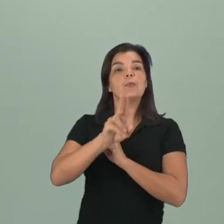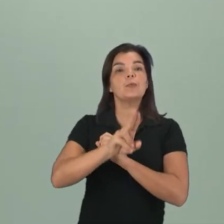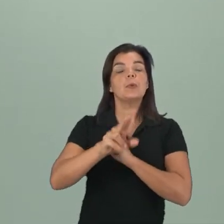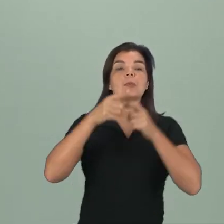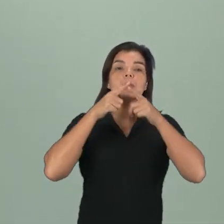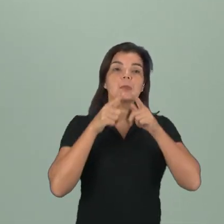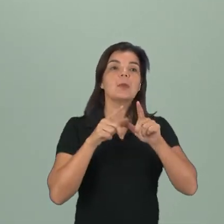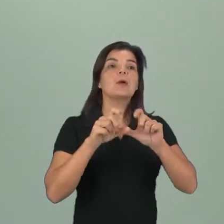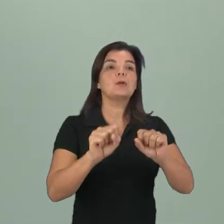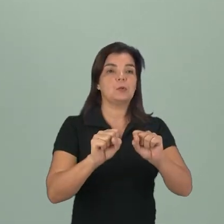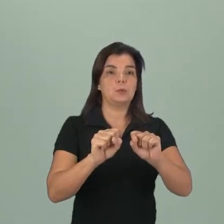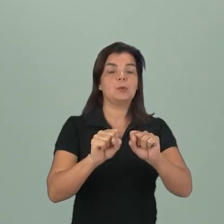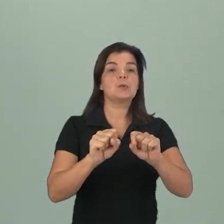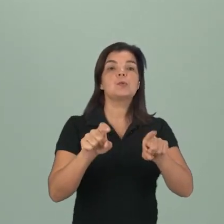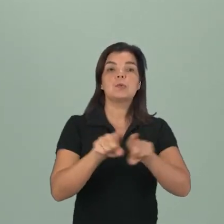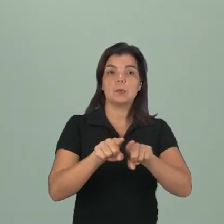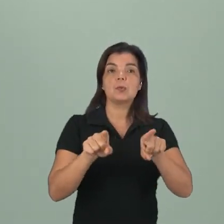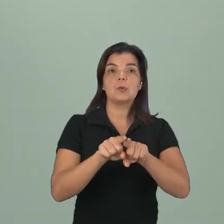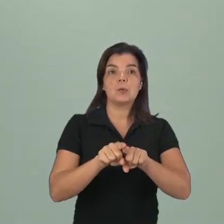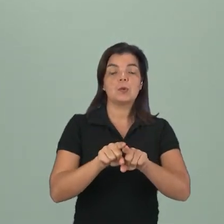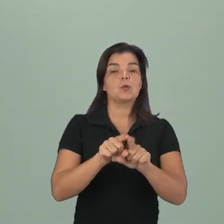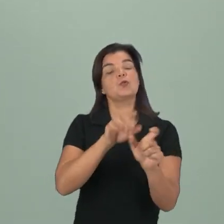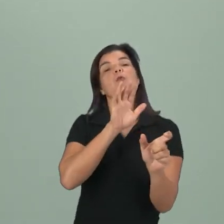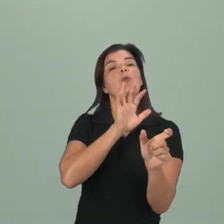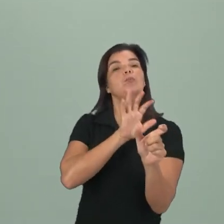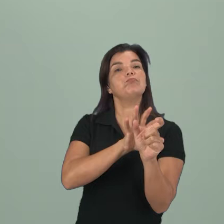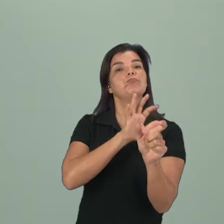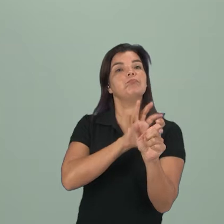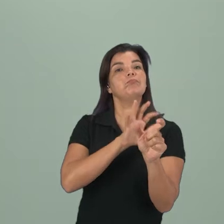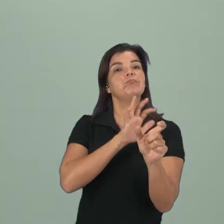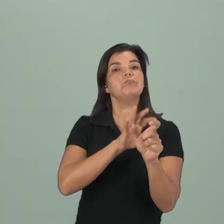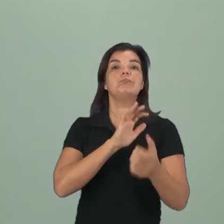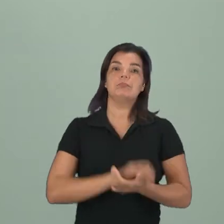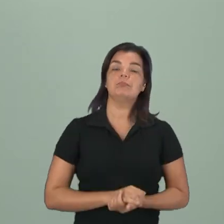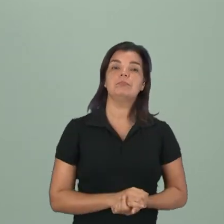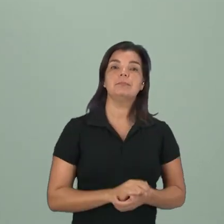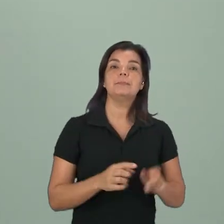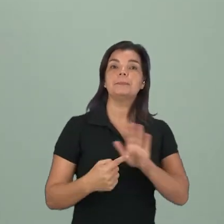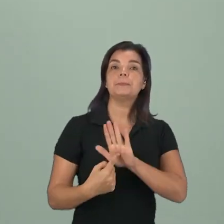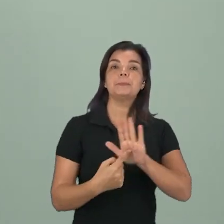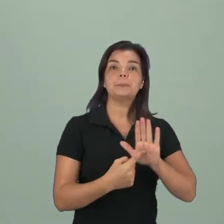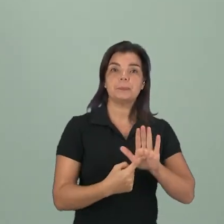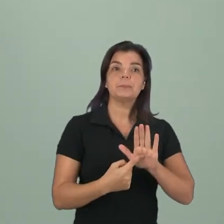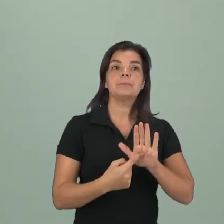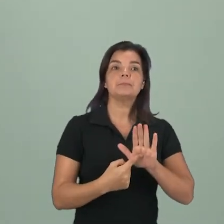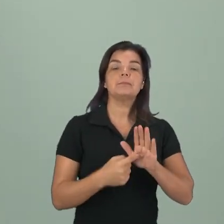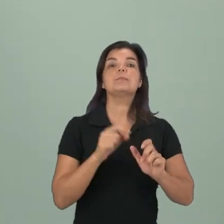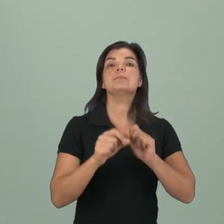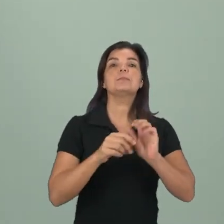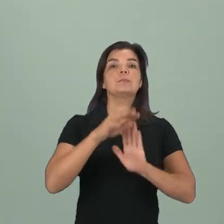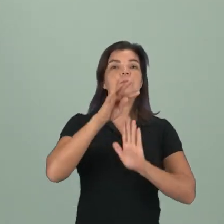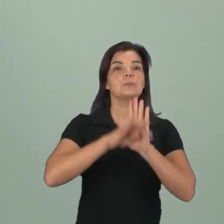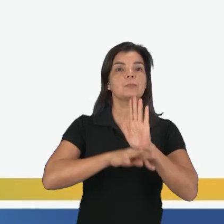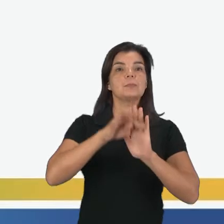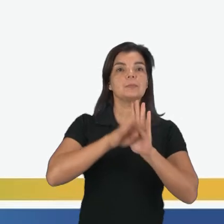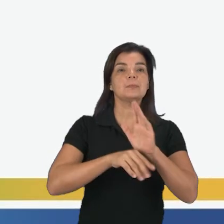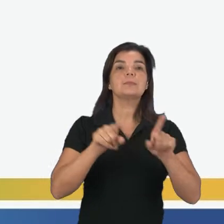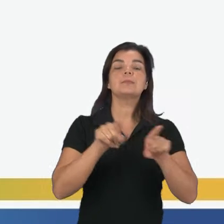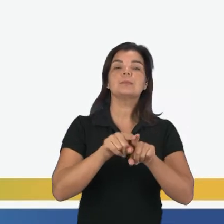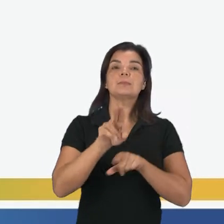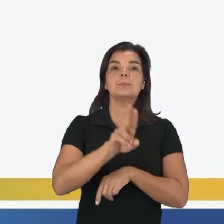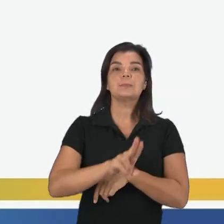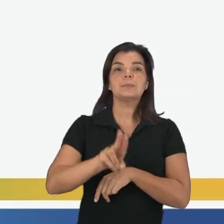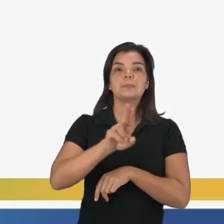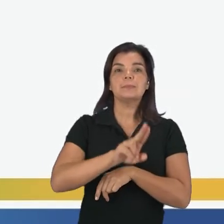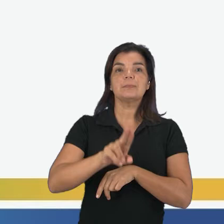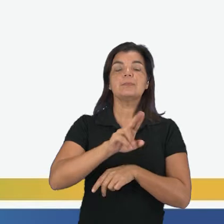da linguagem conotativa. A linguagem conotativa se manifesta nestes